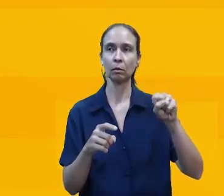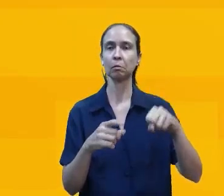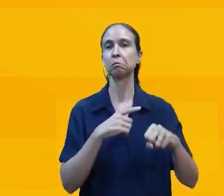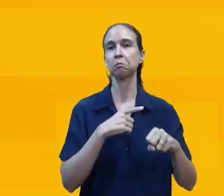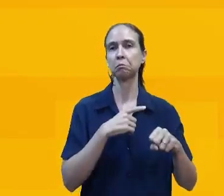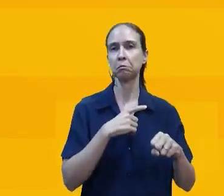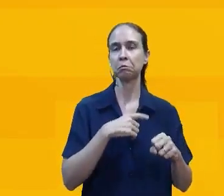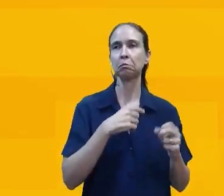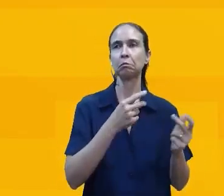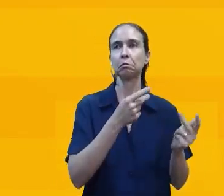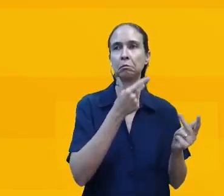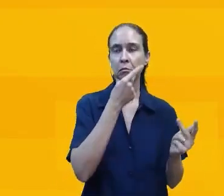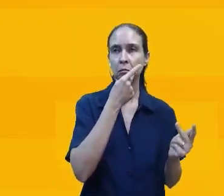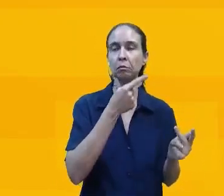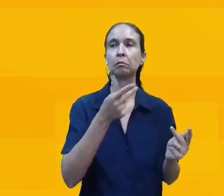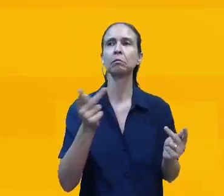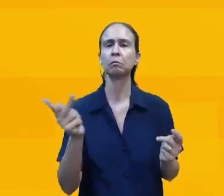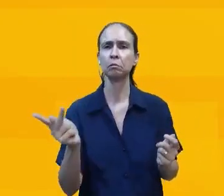primeiros